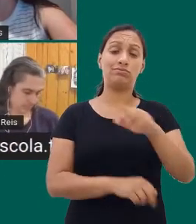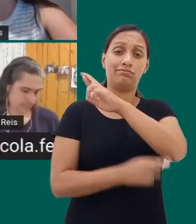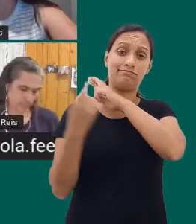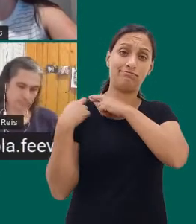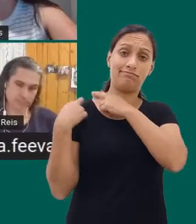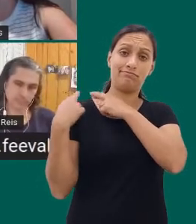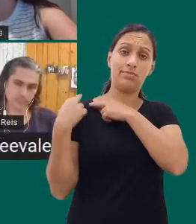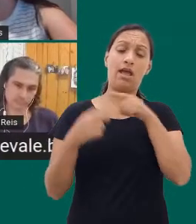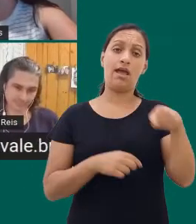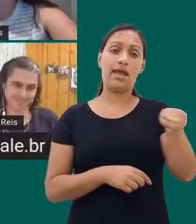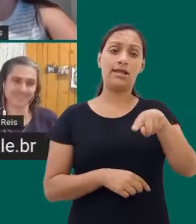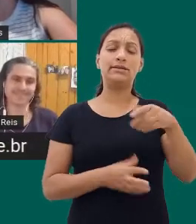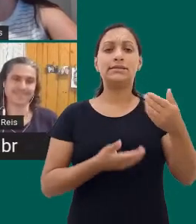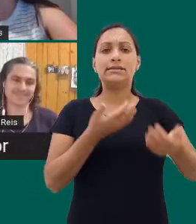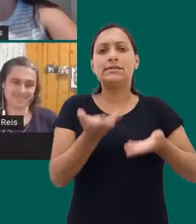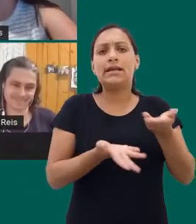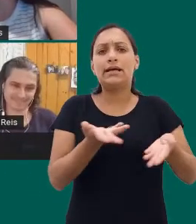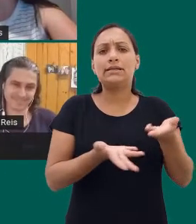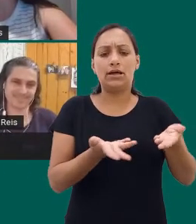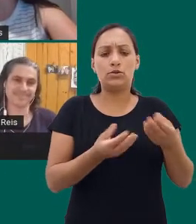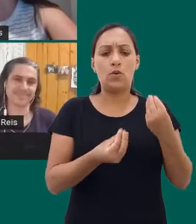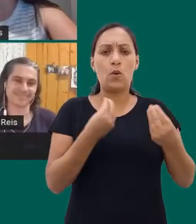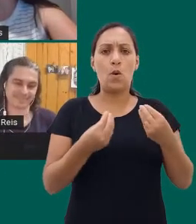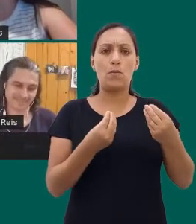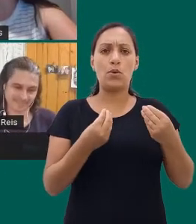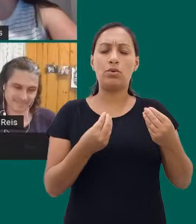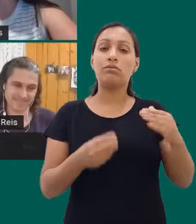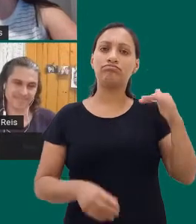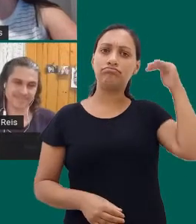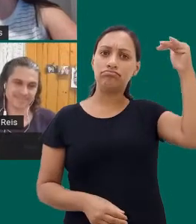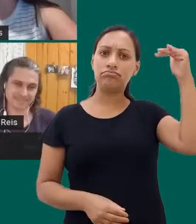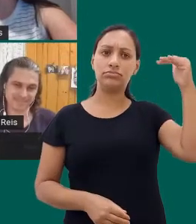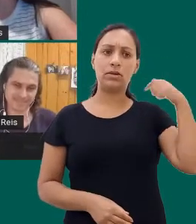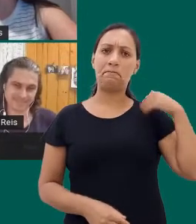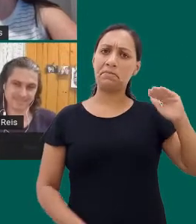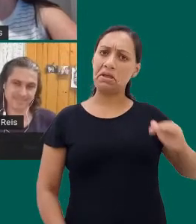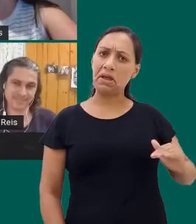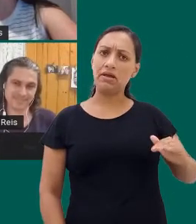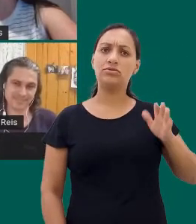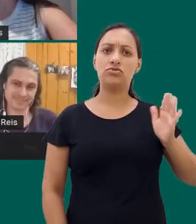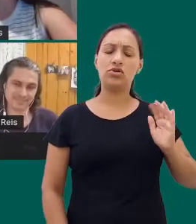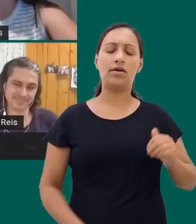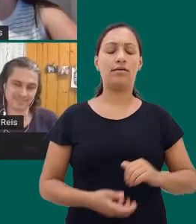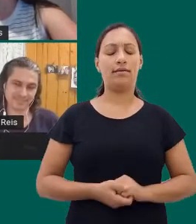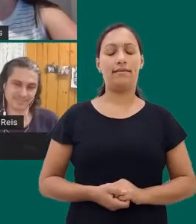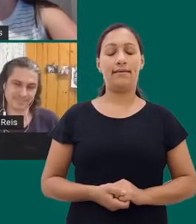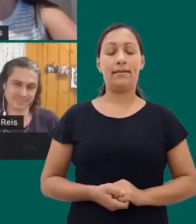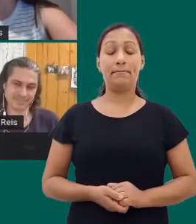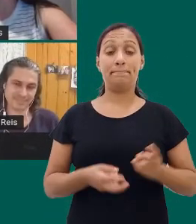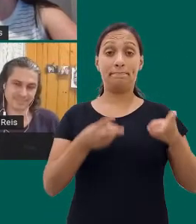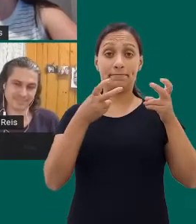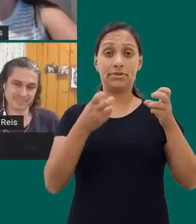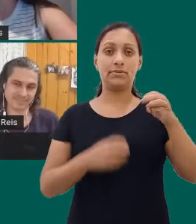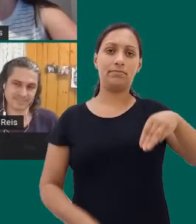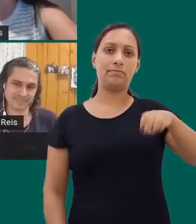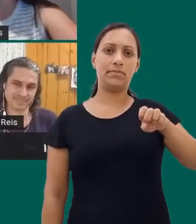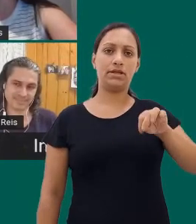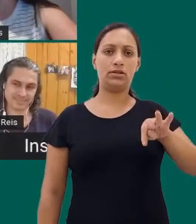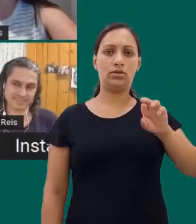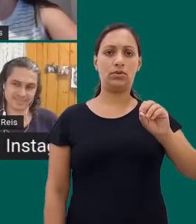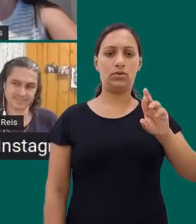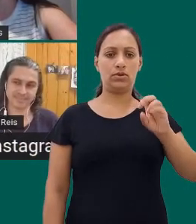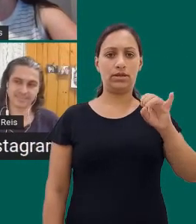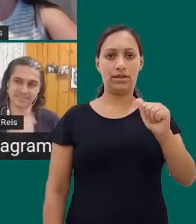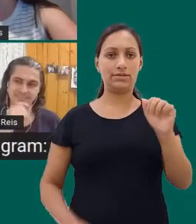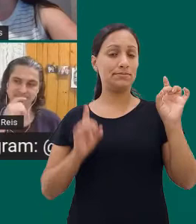como gente grande, sabe? Assim, desde pequeno, né? E eu vejo isso também, assim, a mentoria eu acho que é uma coisa muito especial. Mas